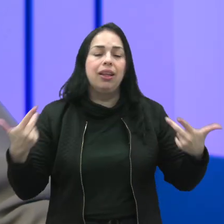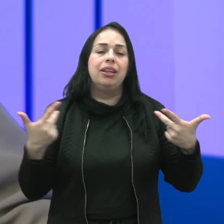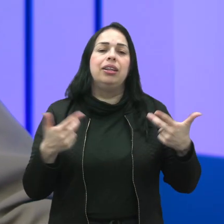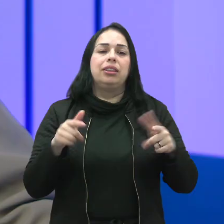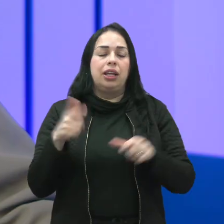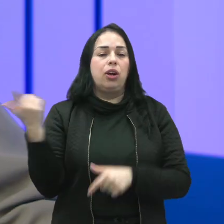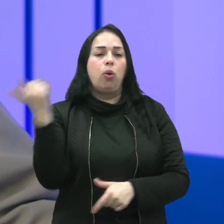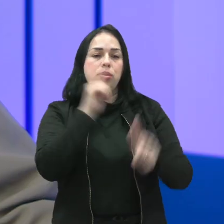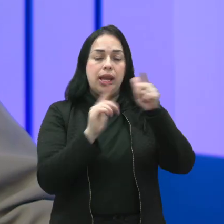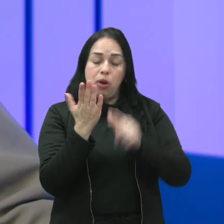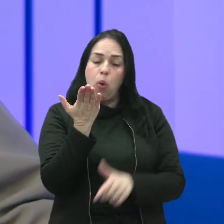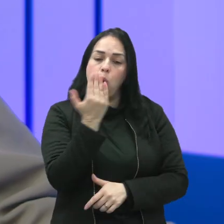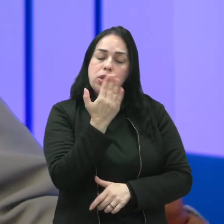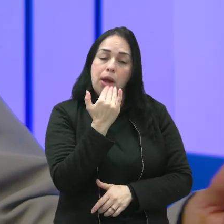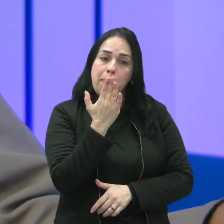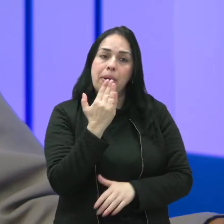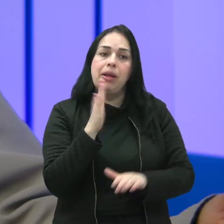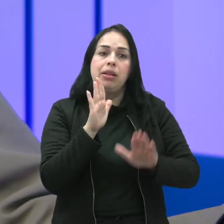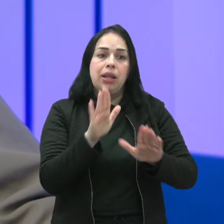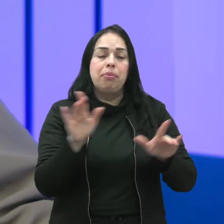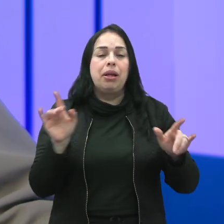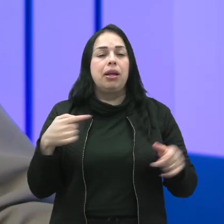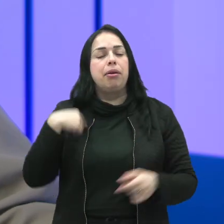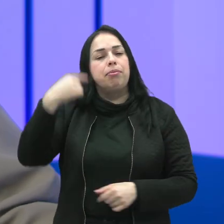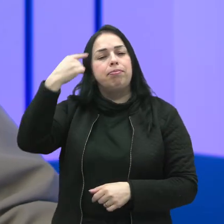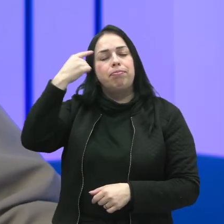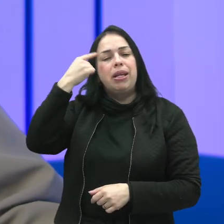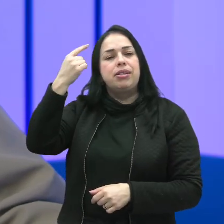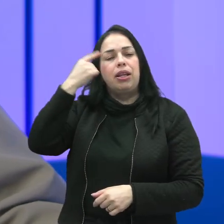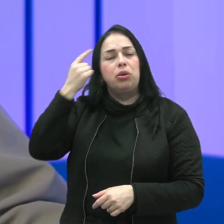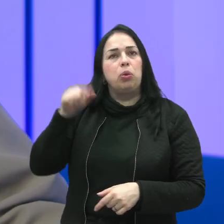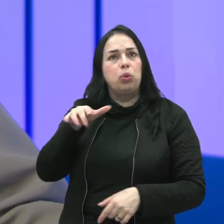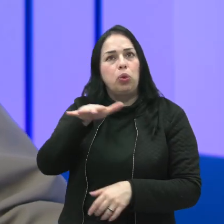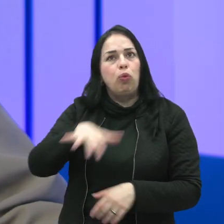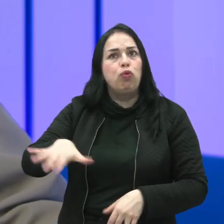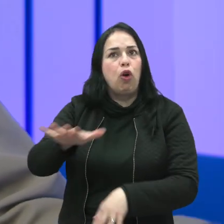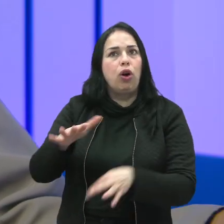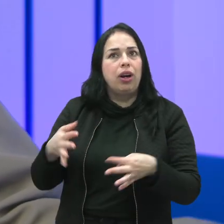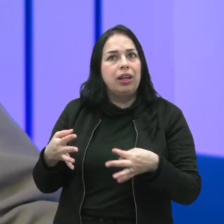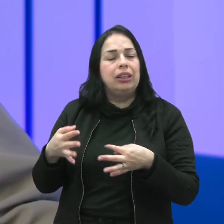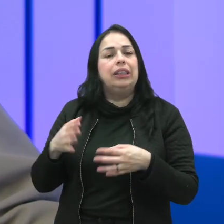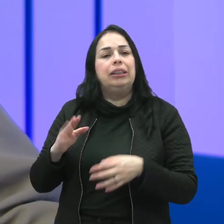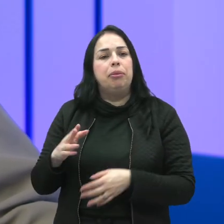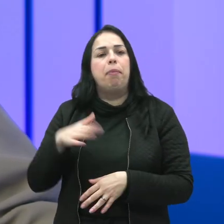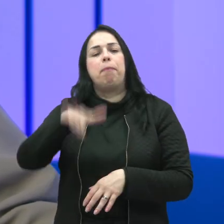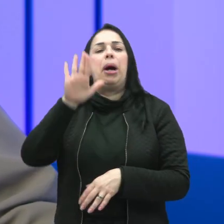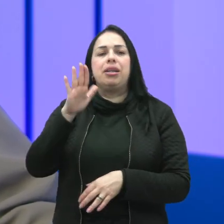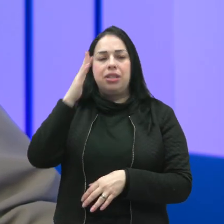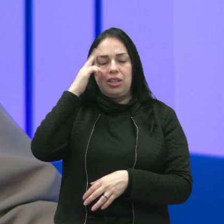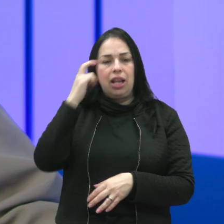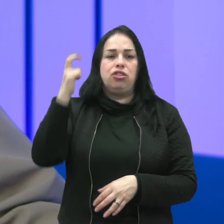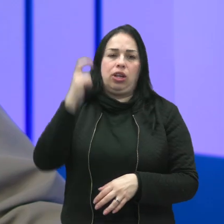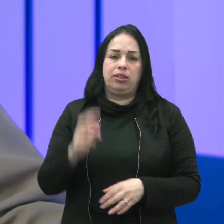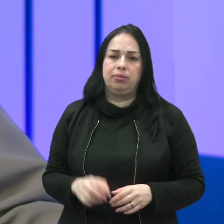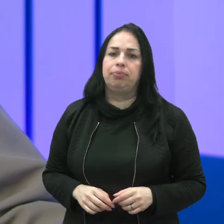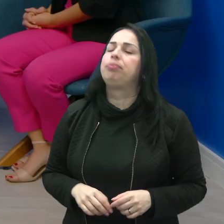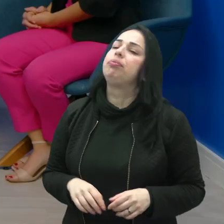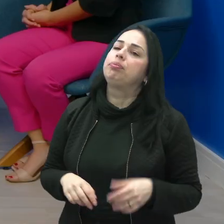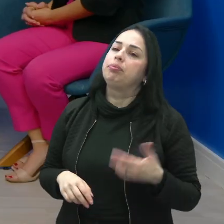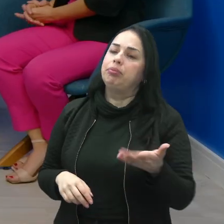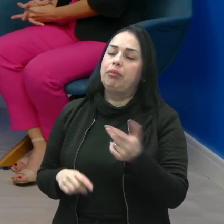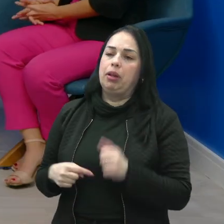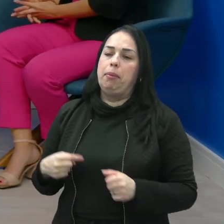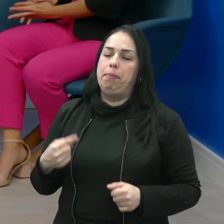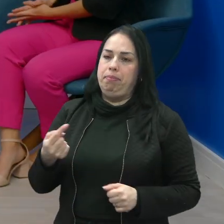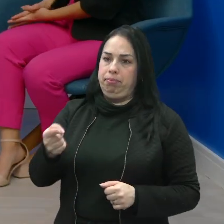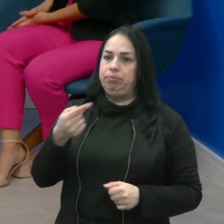que a gente podia consumir no dia a dia e buscar um sistema mais inteligente de produção, não esse sistema que a gente pratica hoje no planeta. Valdir, pensando nisso